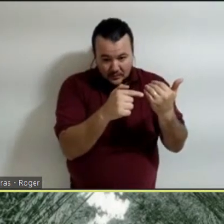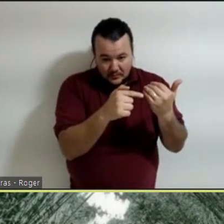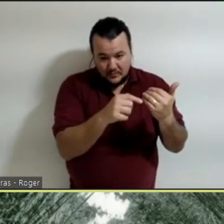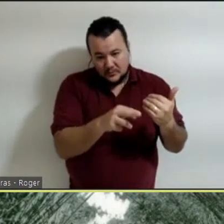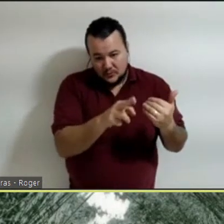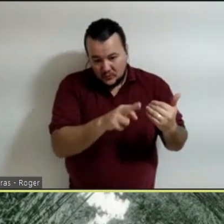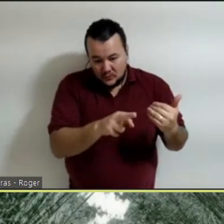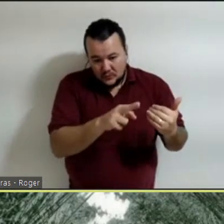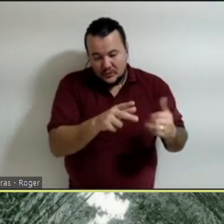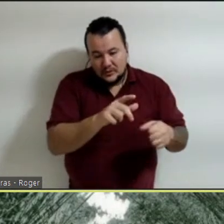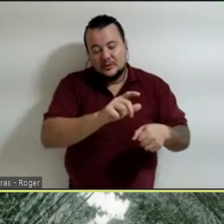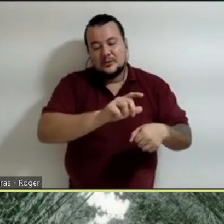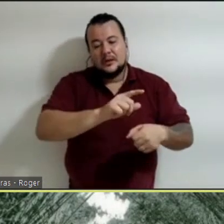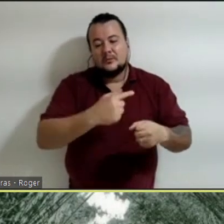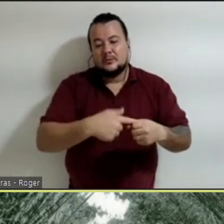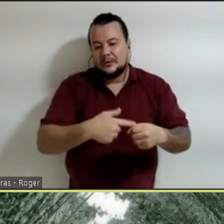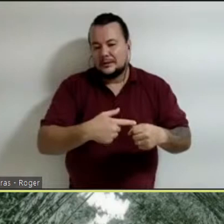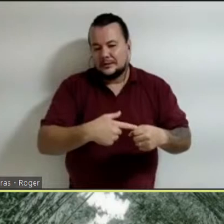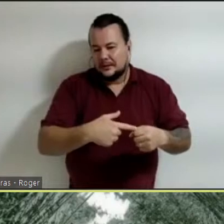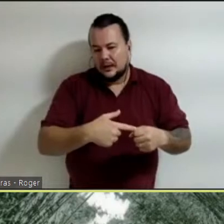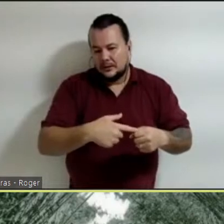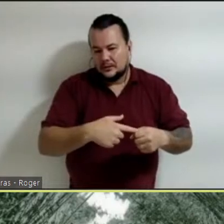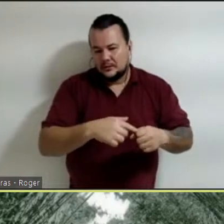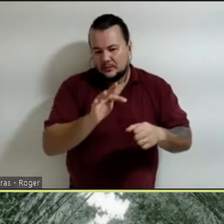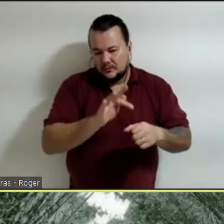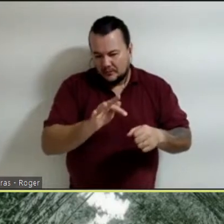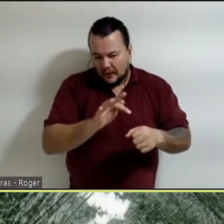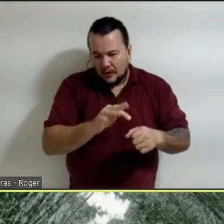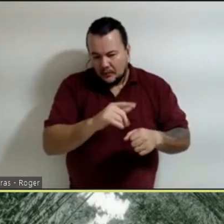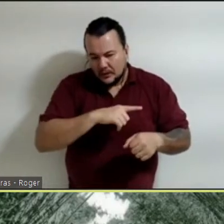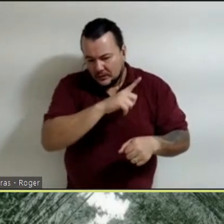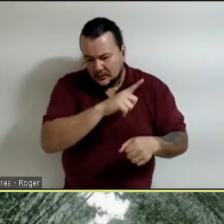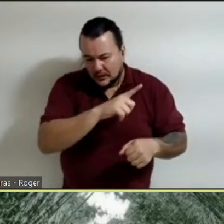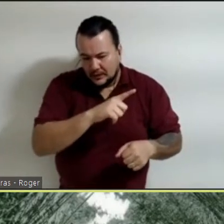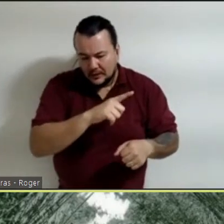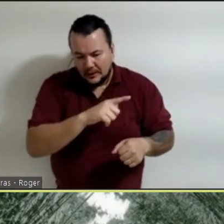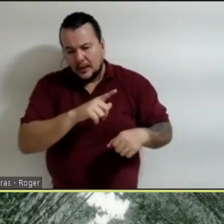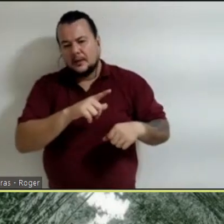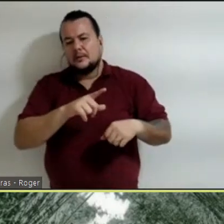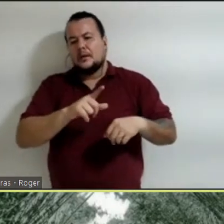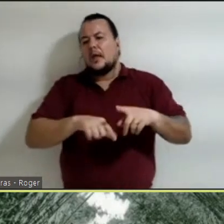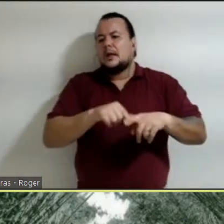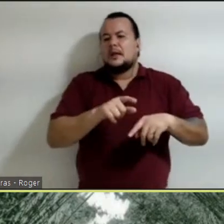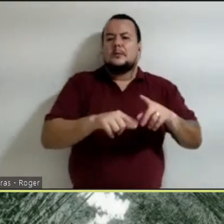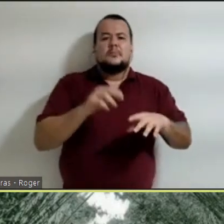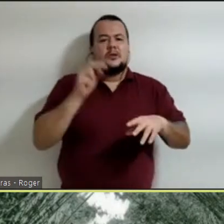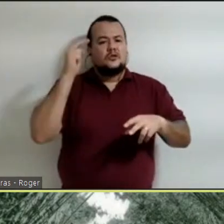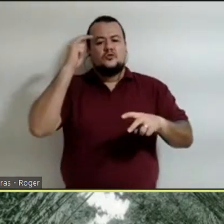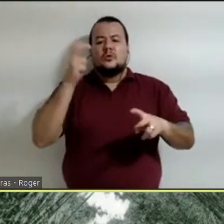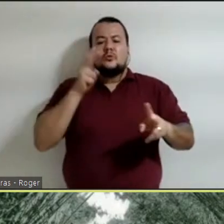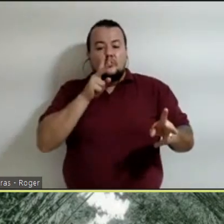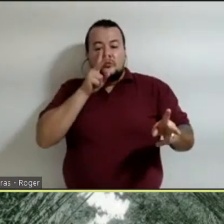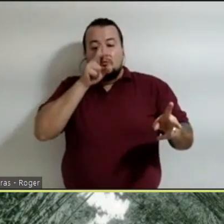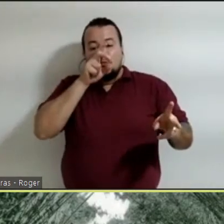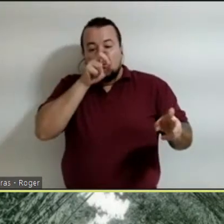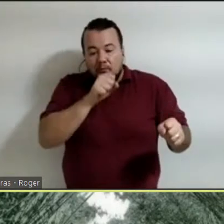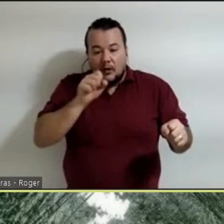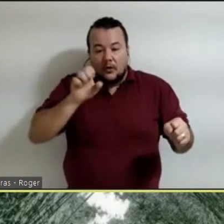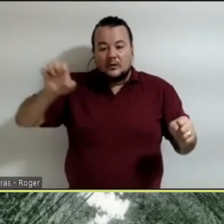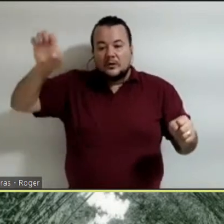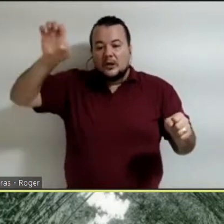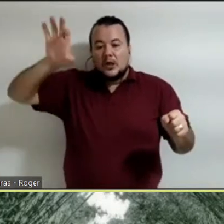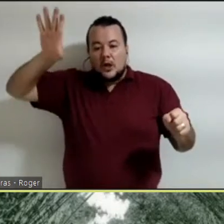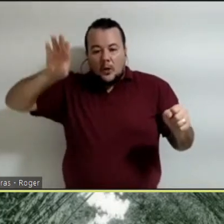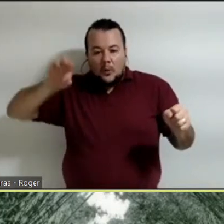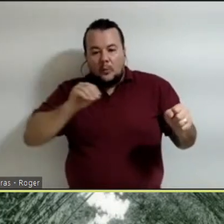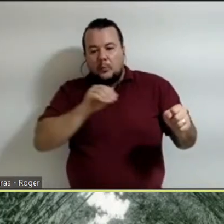UNAM elementos da leitura dessa cultura pré-hispânica de uma maneira muito forte, não tão mimética. E